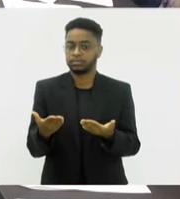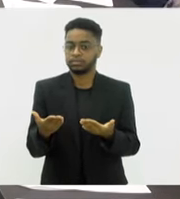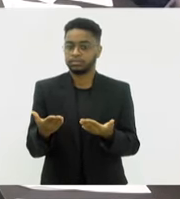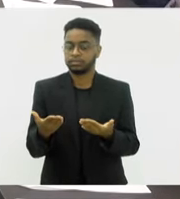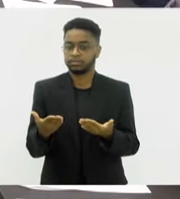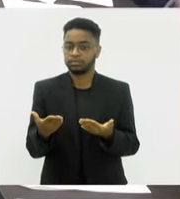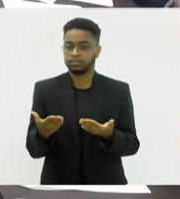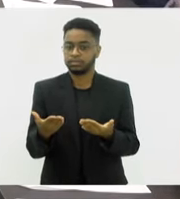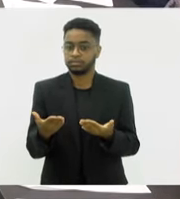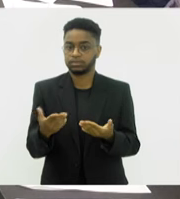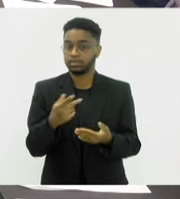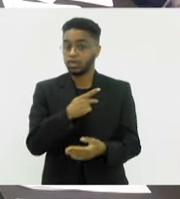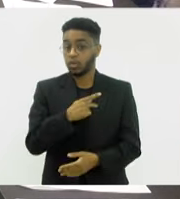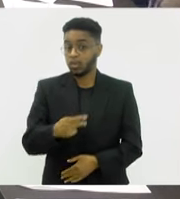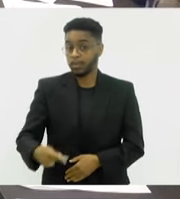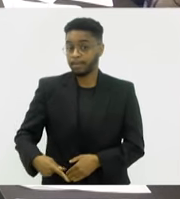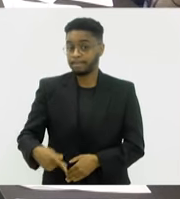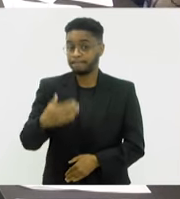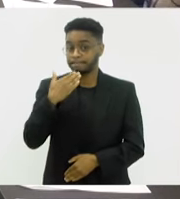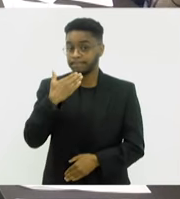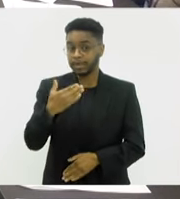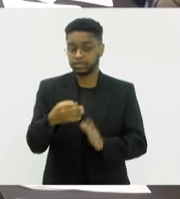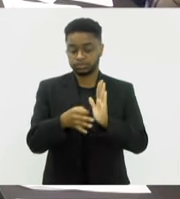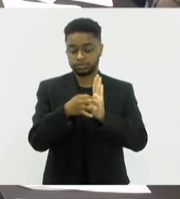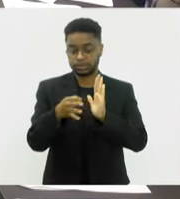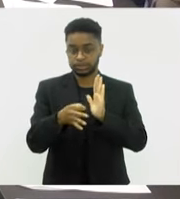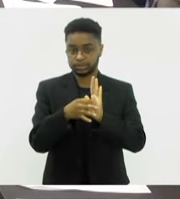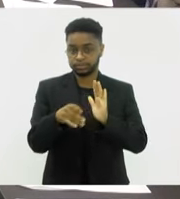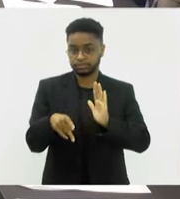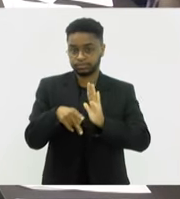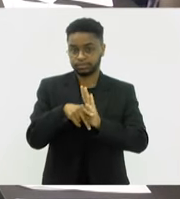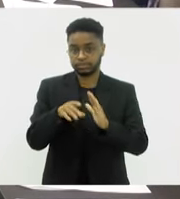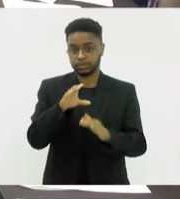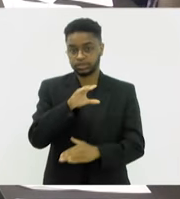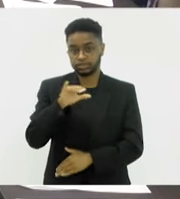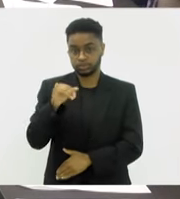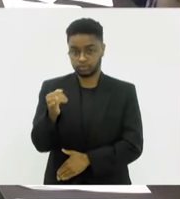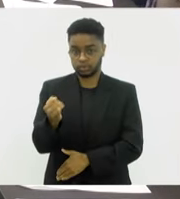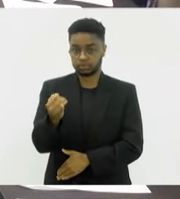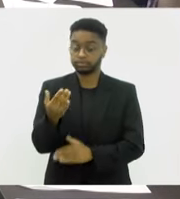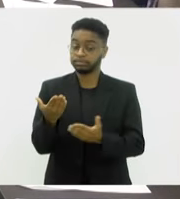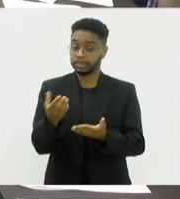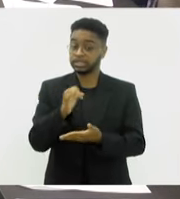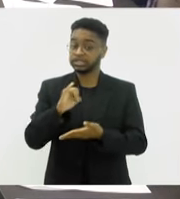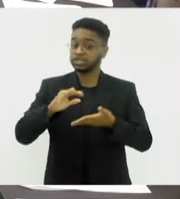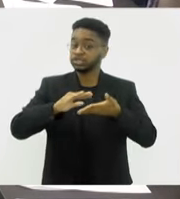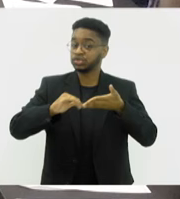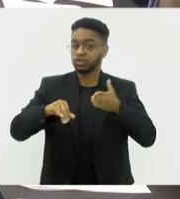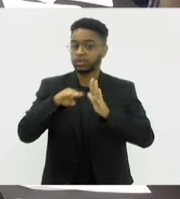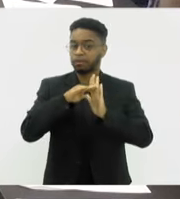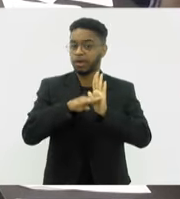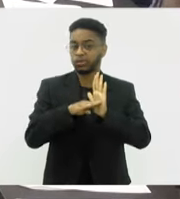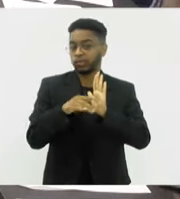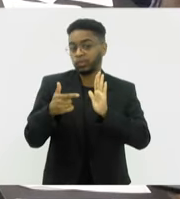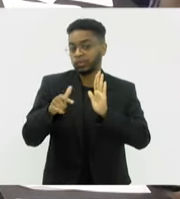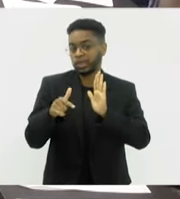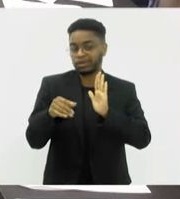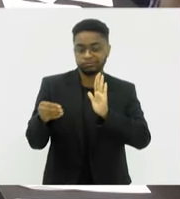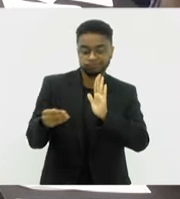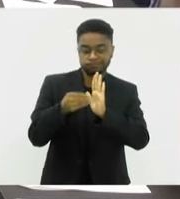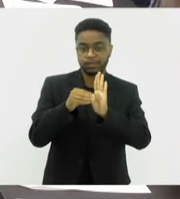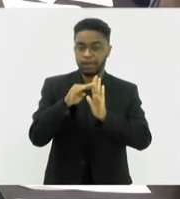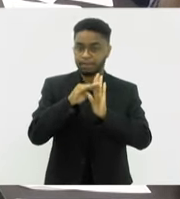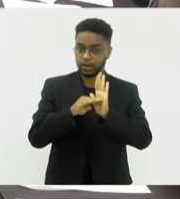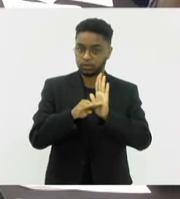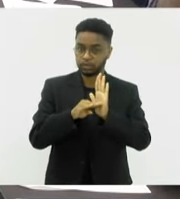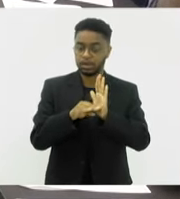o presidente pede o parecer da CCJ. Isso só retirou de pauta e não foi pautado.